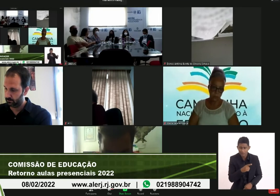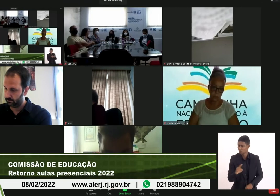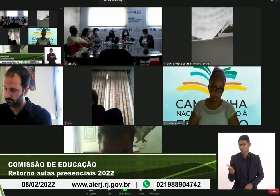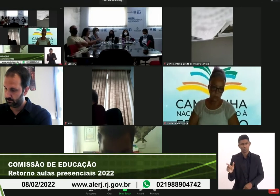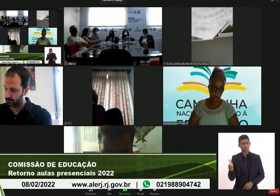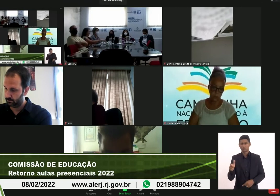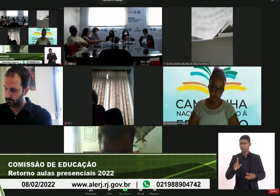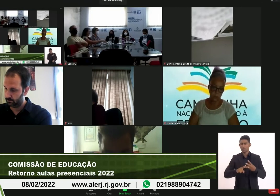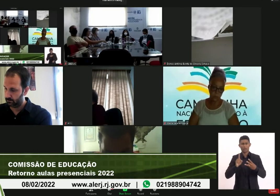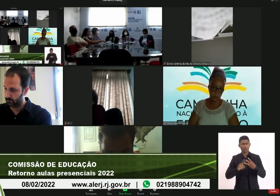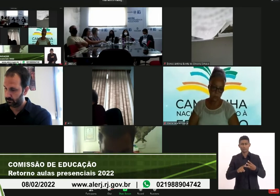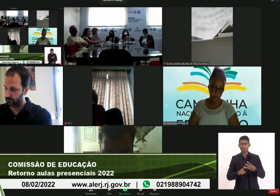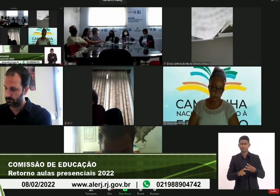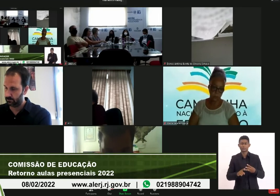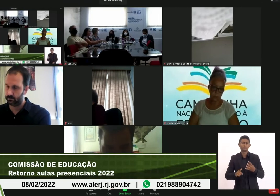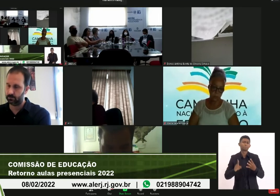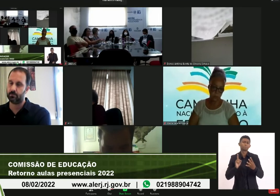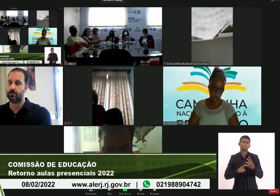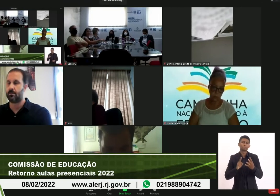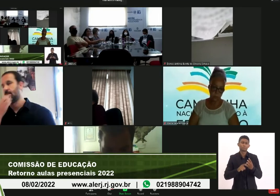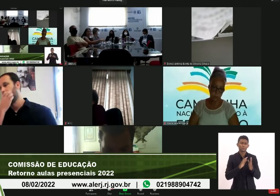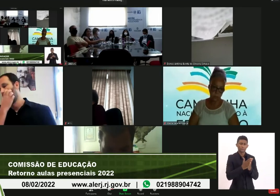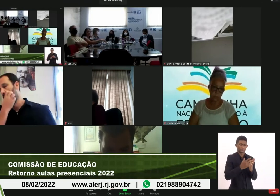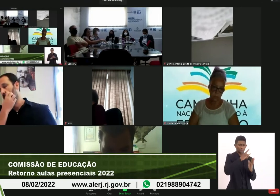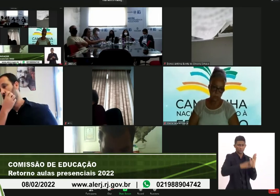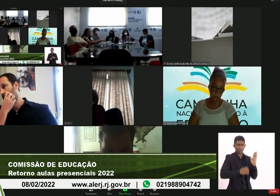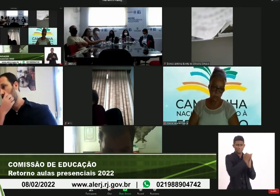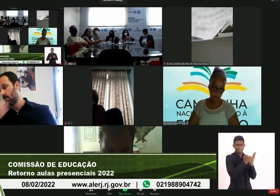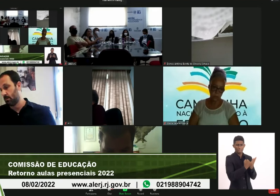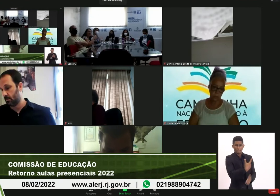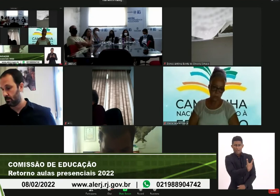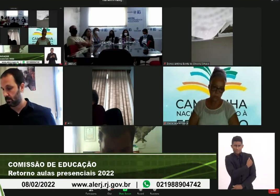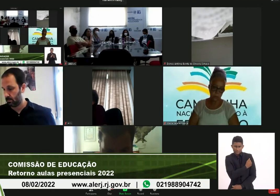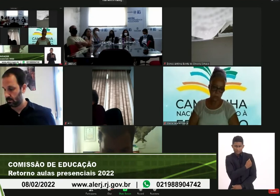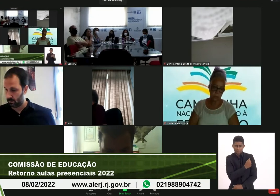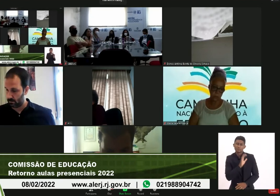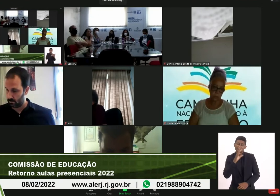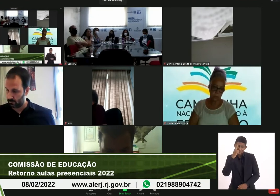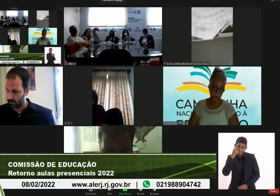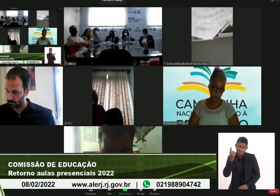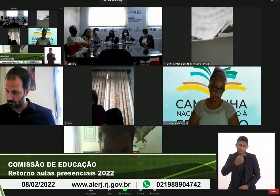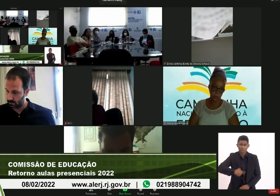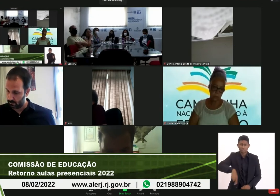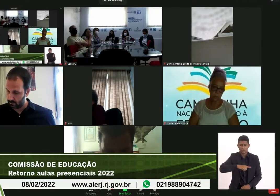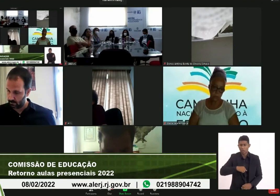Passaporte vacinal. Lembrando que a gente não quer de forma nenhuma que alunos sejam